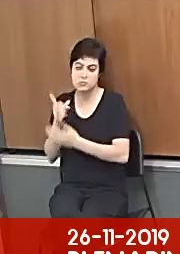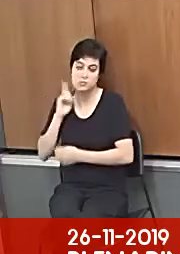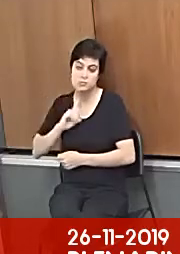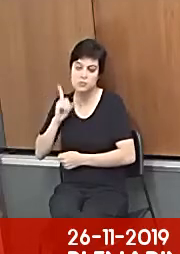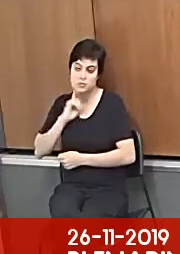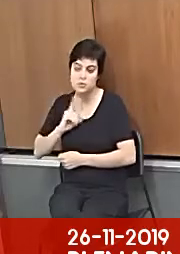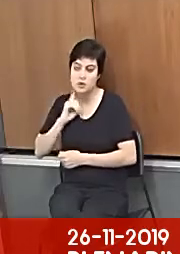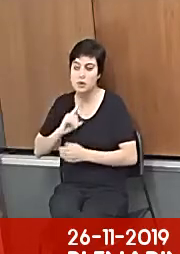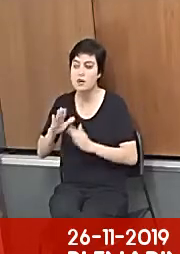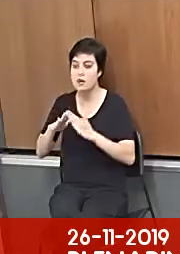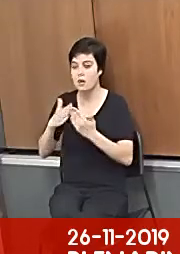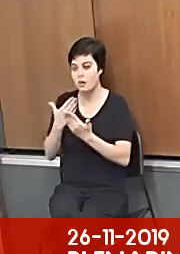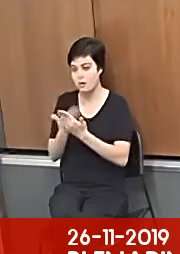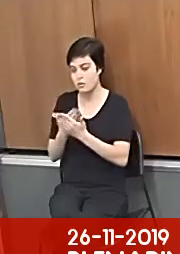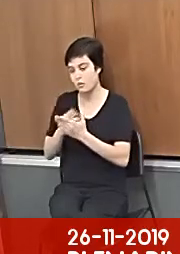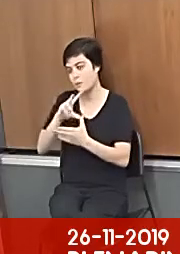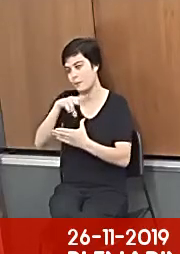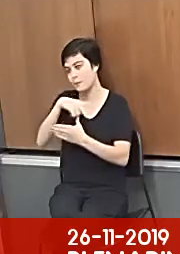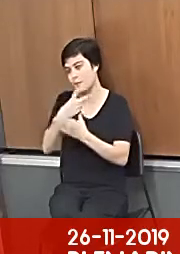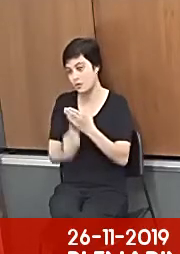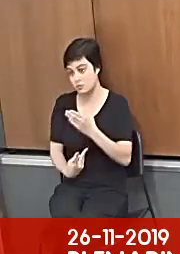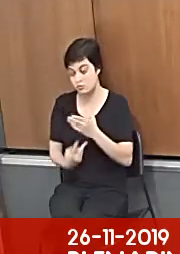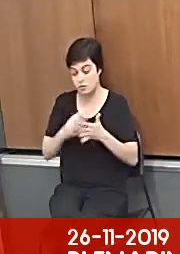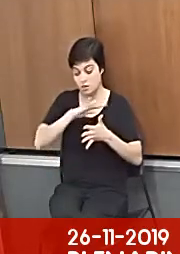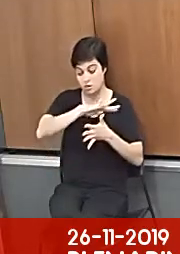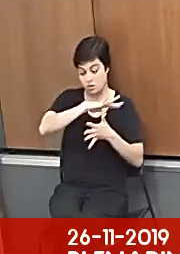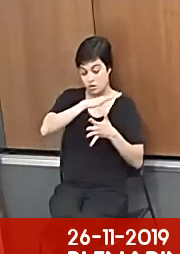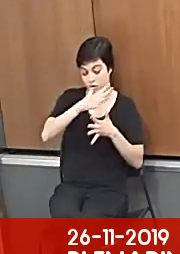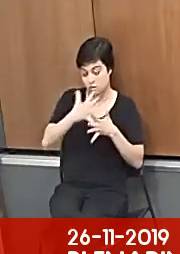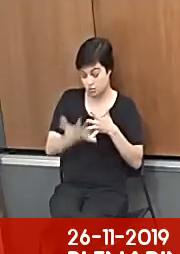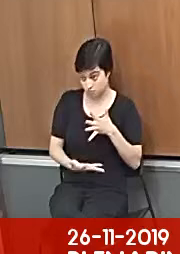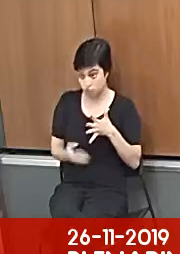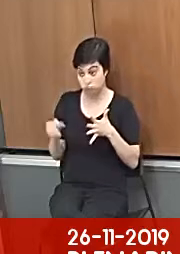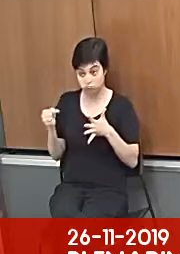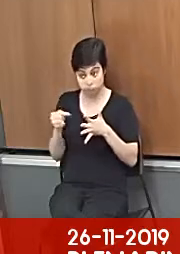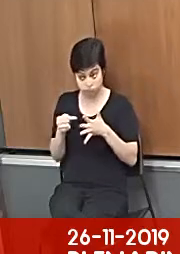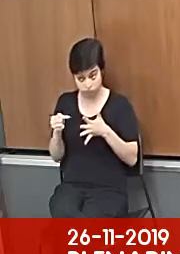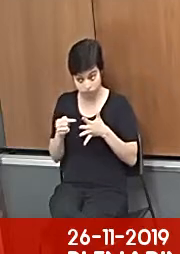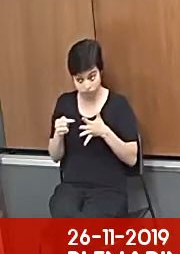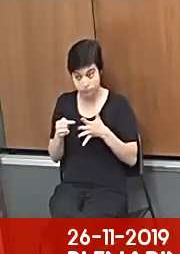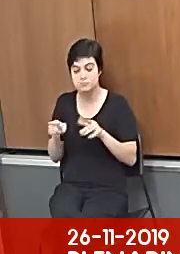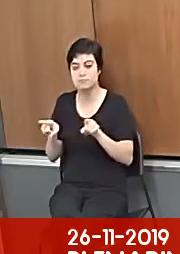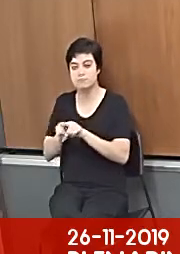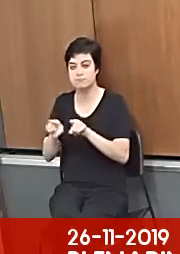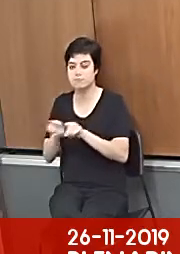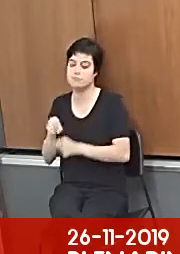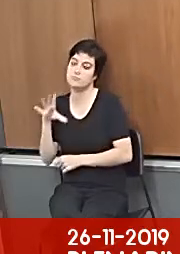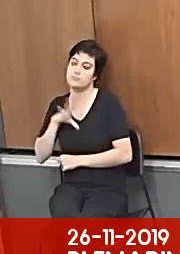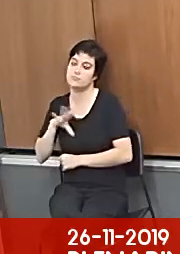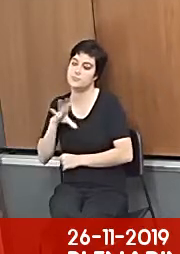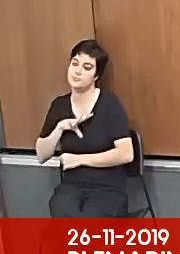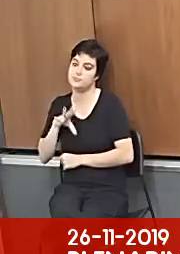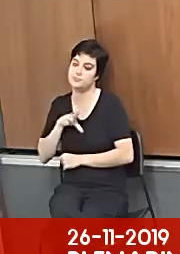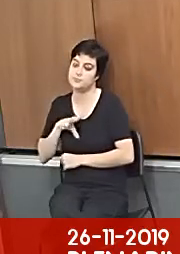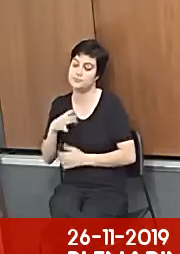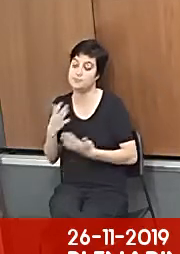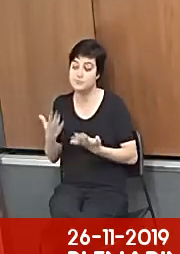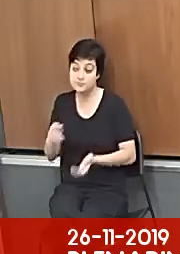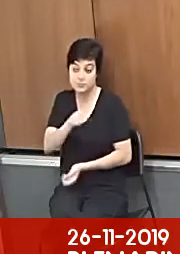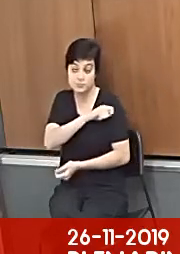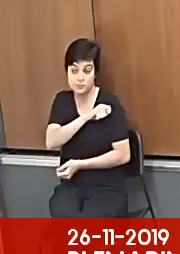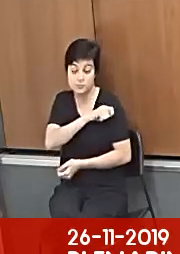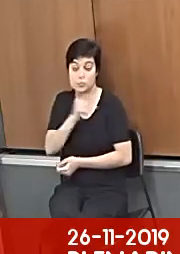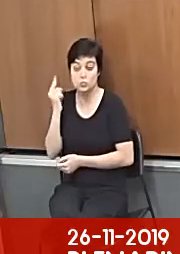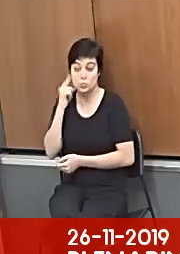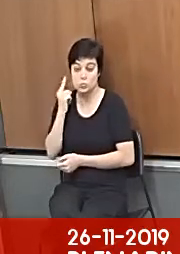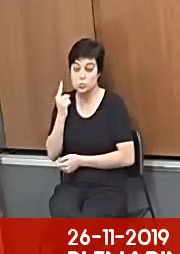a escola bilíngue, Libras, a língua de Libras e a língua portuguesa, onde o aluno